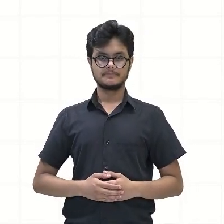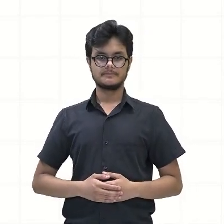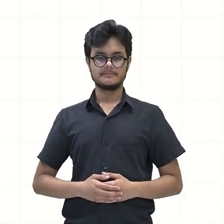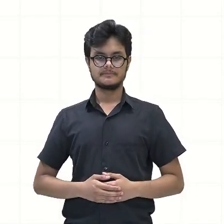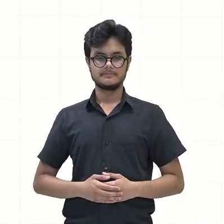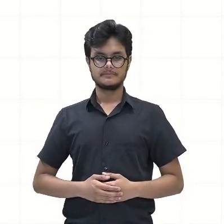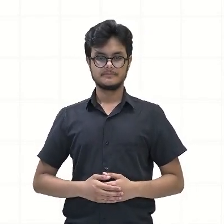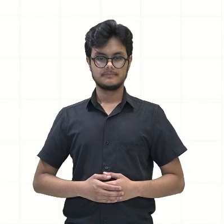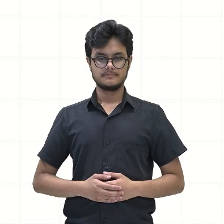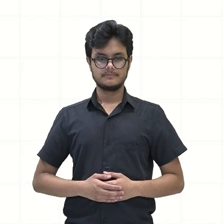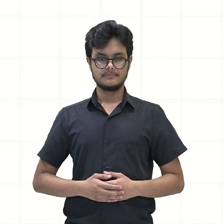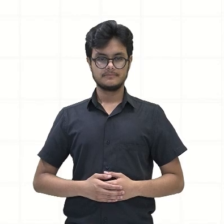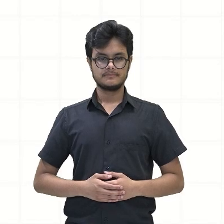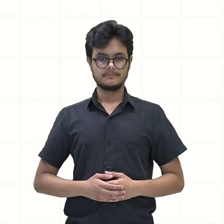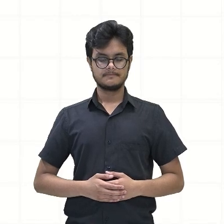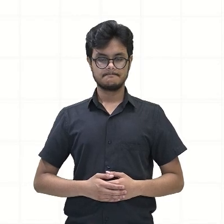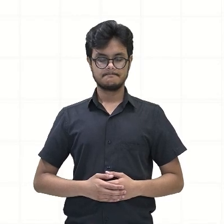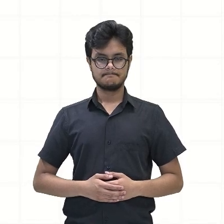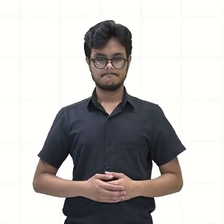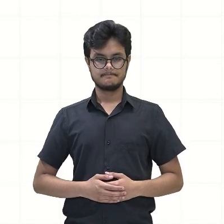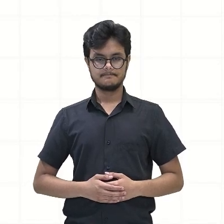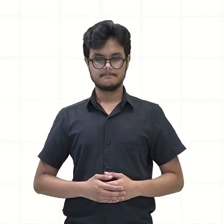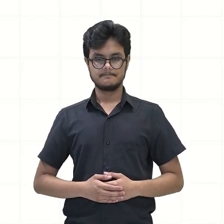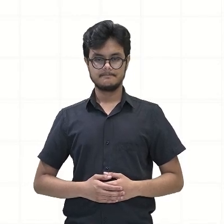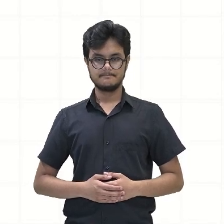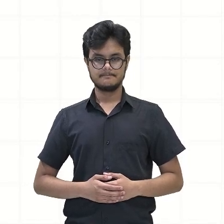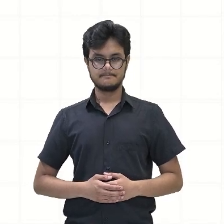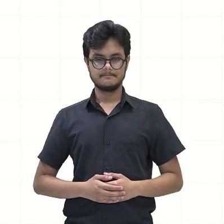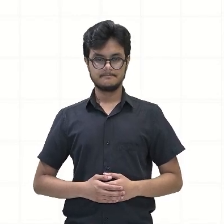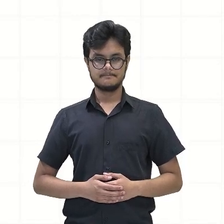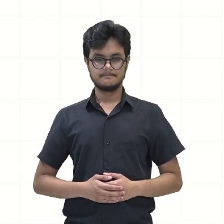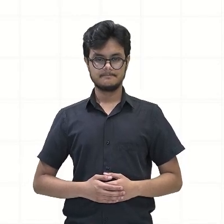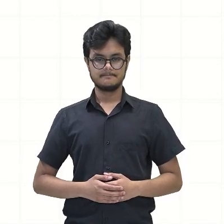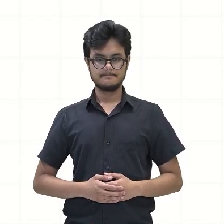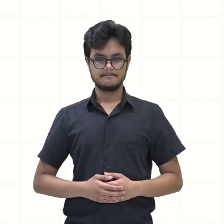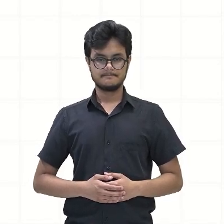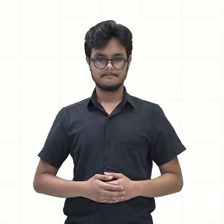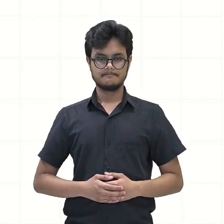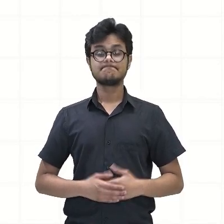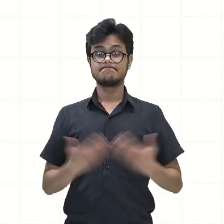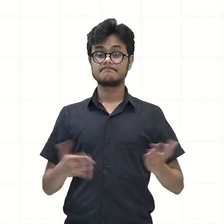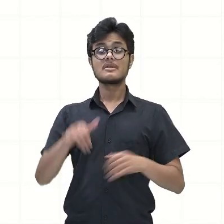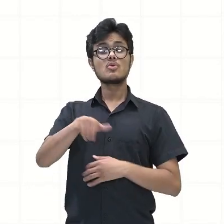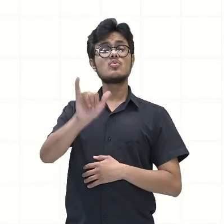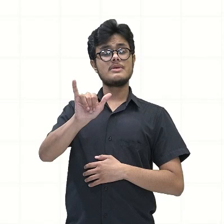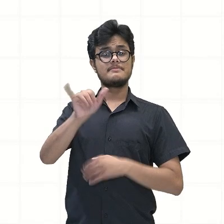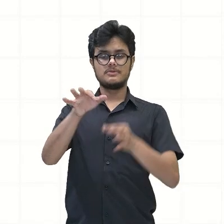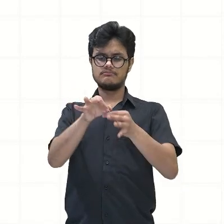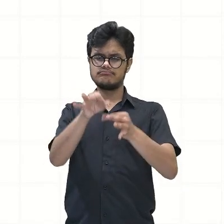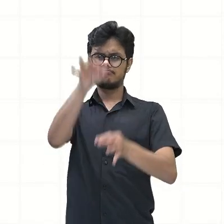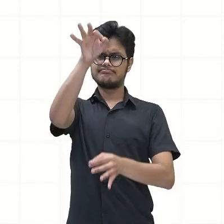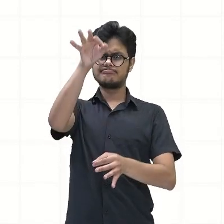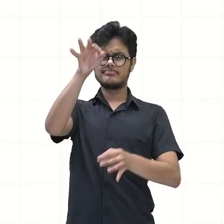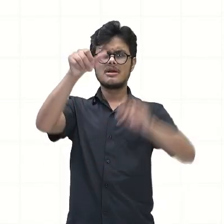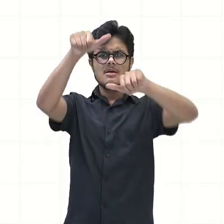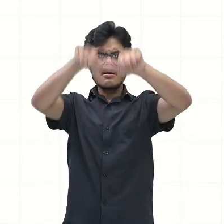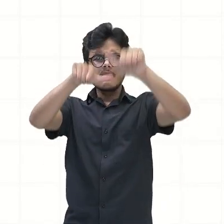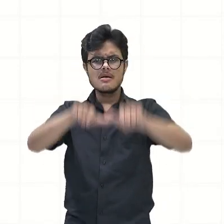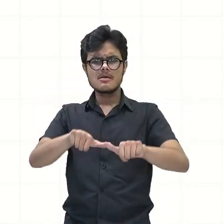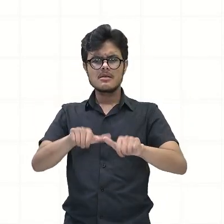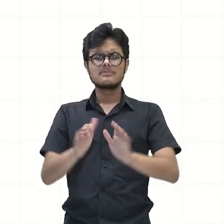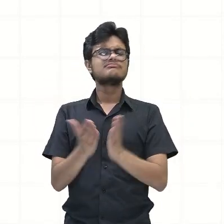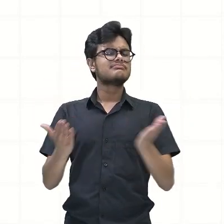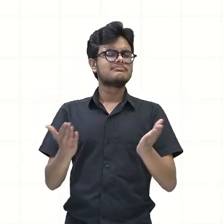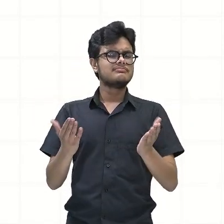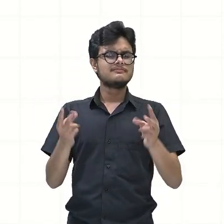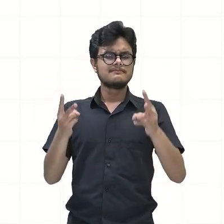com 1, porque sempre o primeiro número é em relação ao X. E aí, o segundo número, eu vou